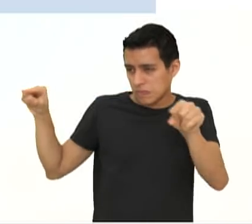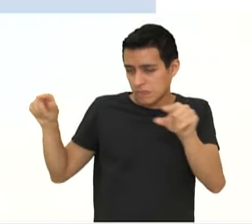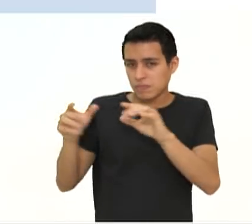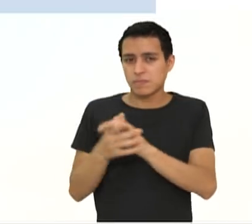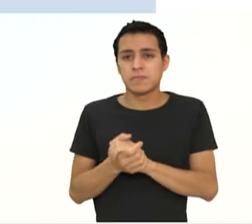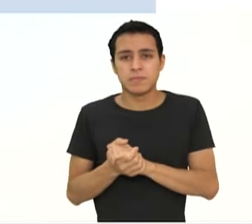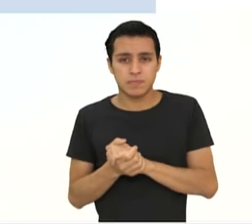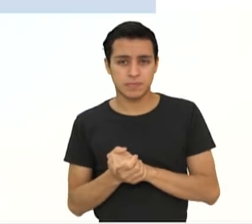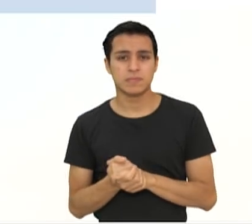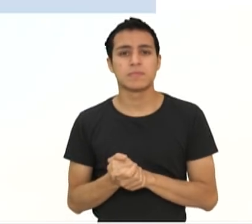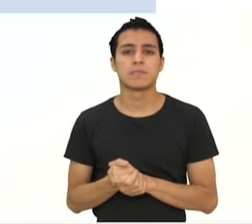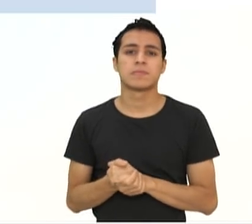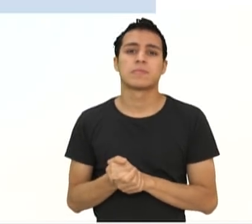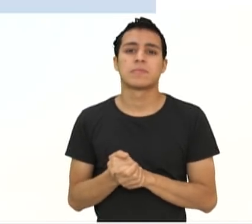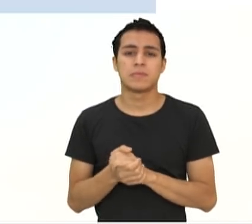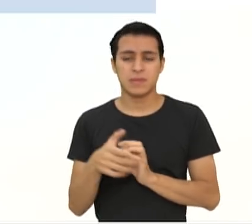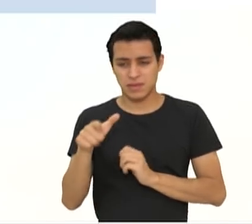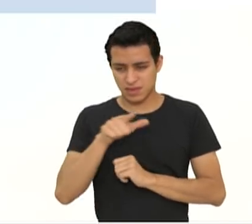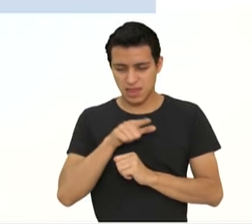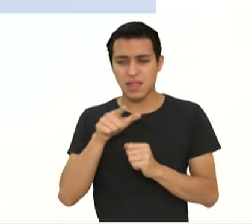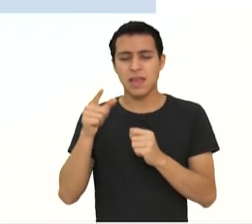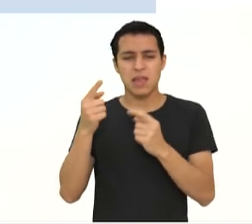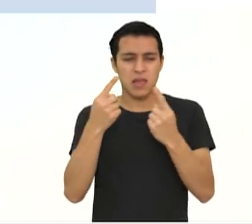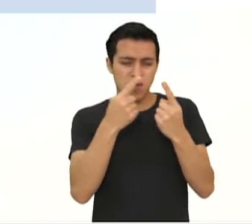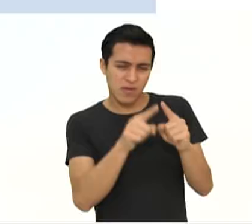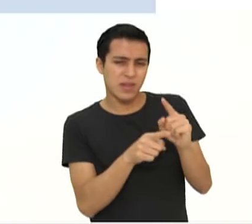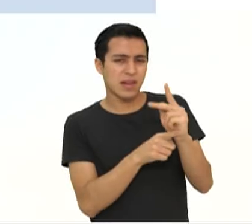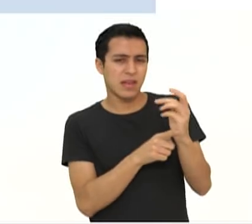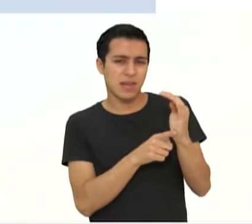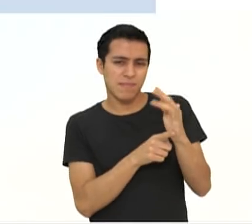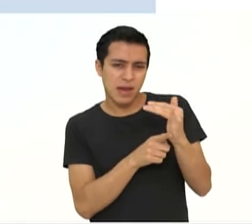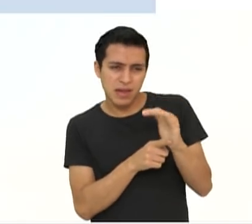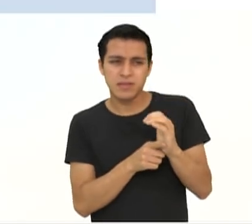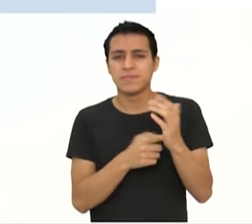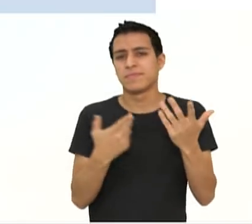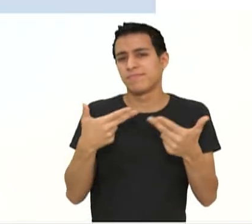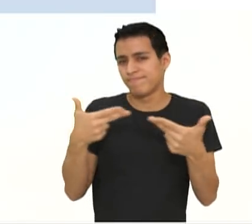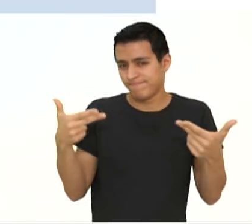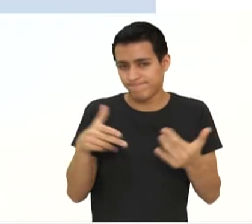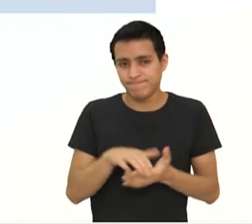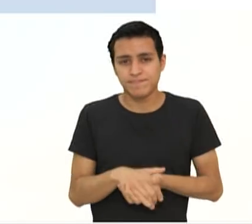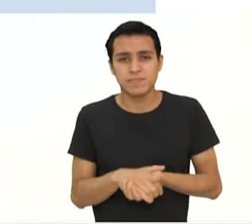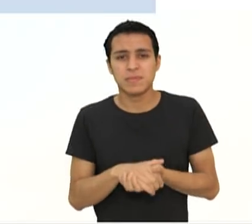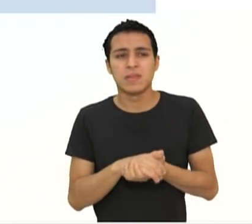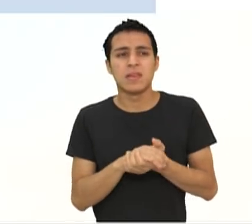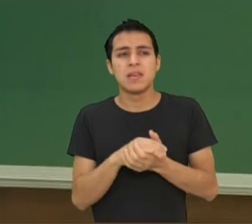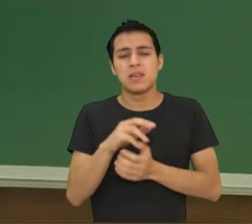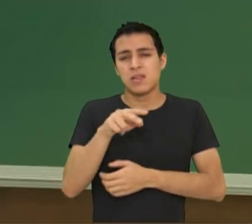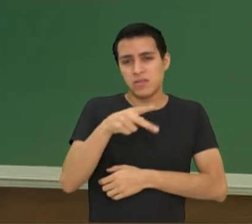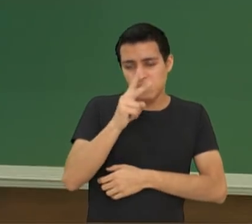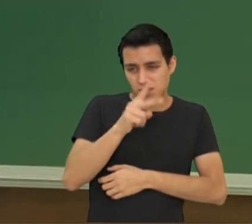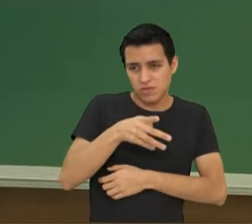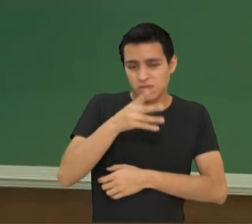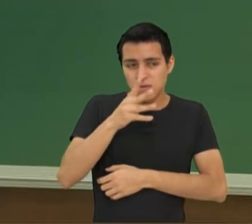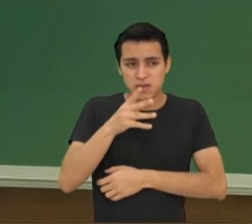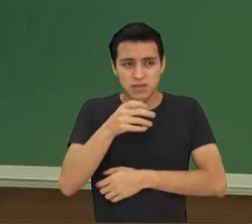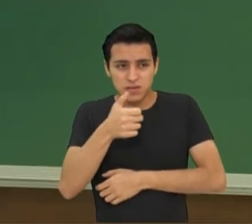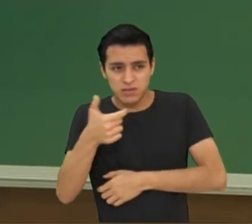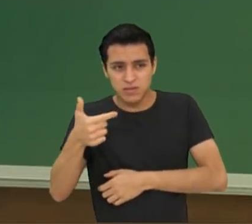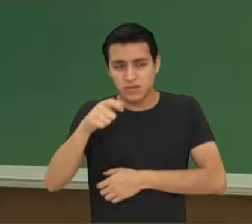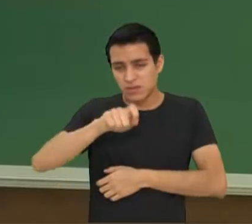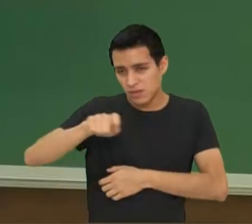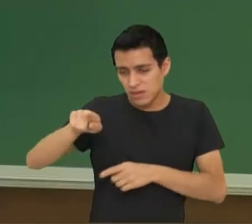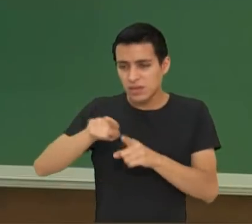vacina chamada pentavalente, que também protege da hepatite B, causada por vírus. Com 2, 4 e 12 meses,